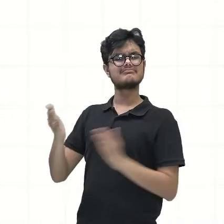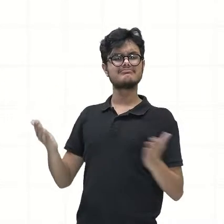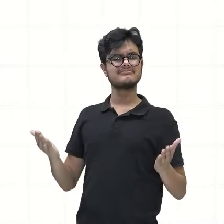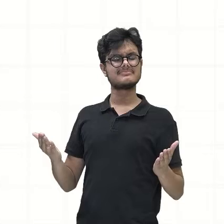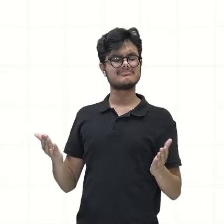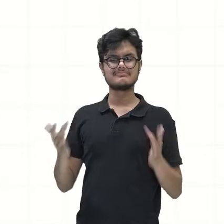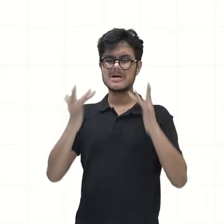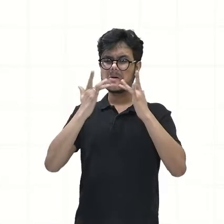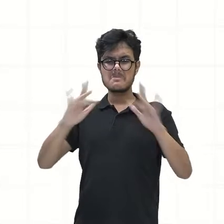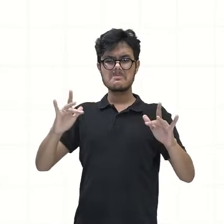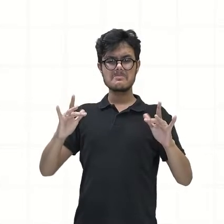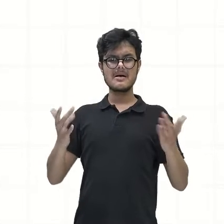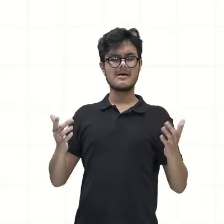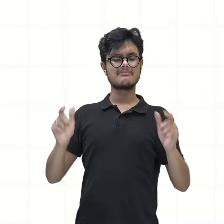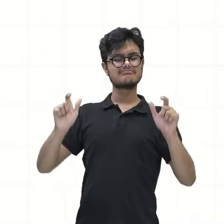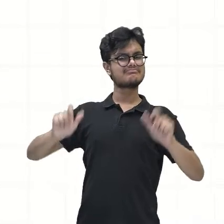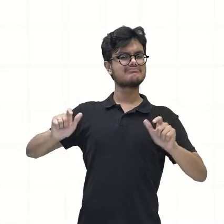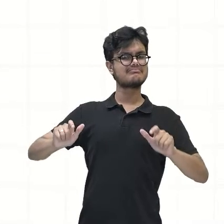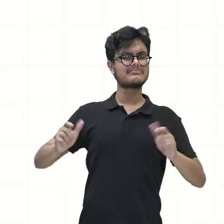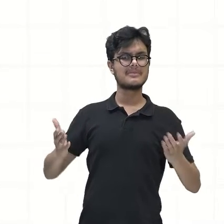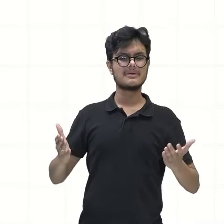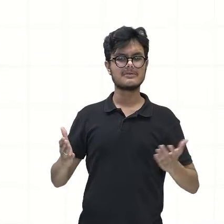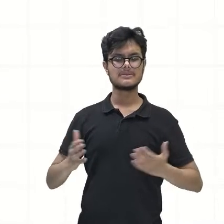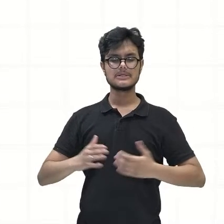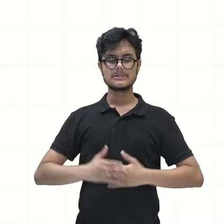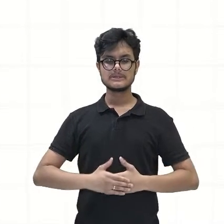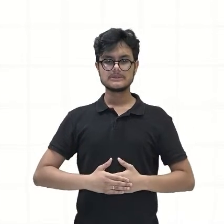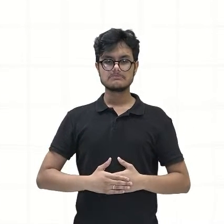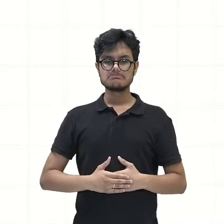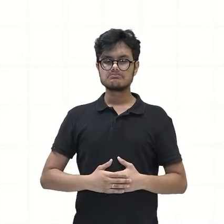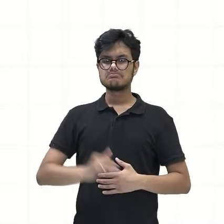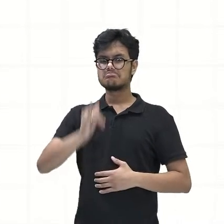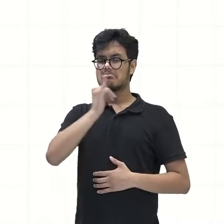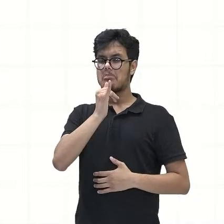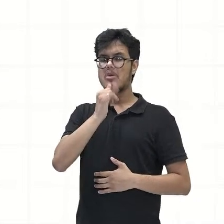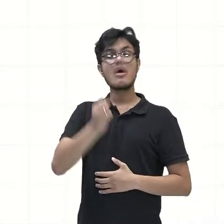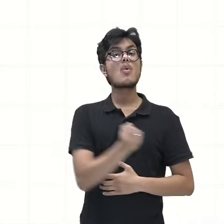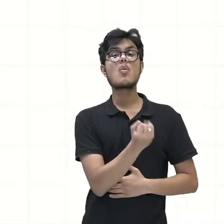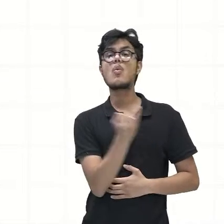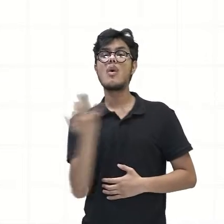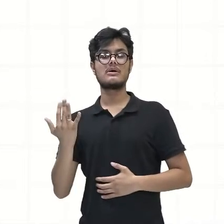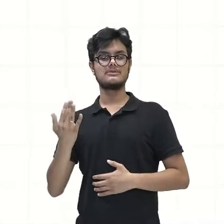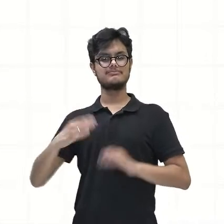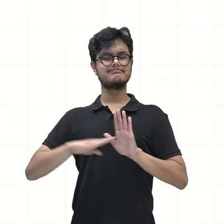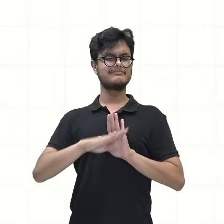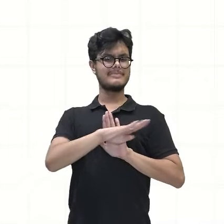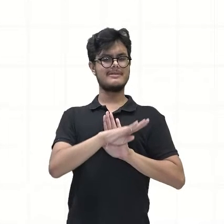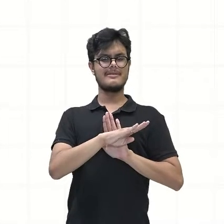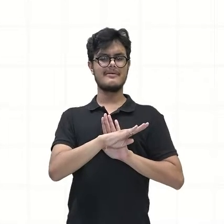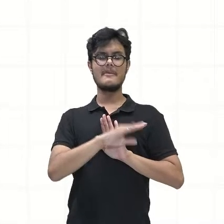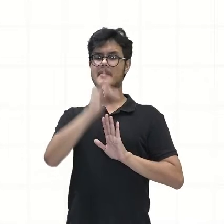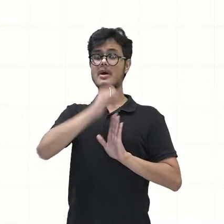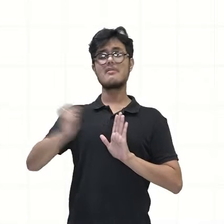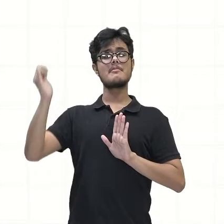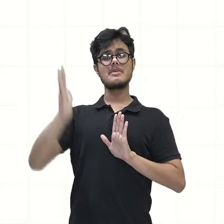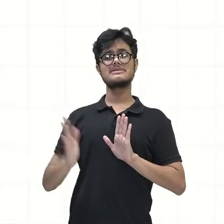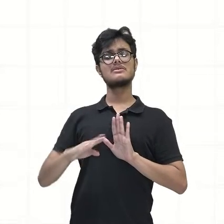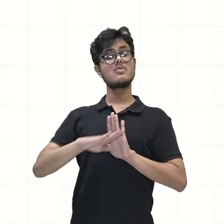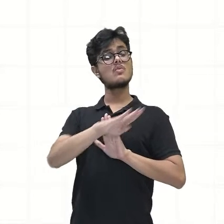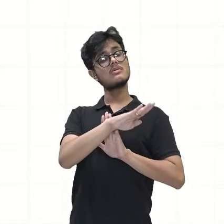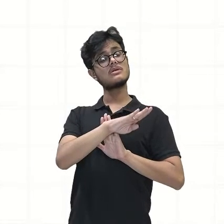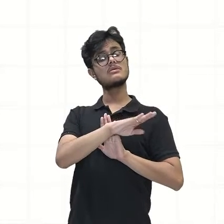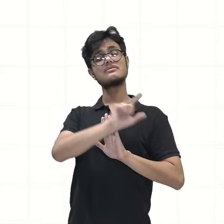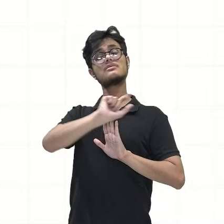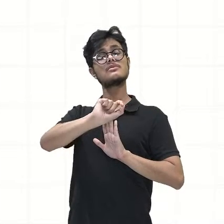país. Primeiro, eu não consigo dizer quanto que ele cresceu aqui, por exemplo, o Brasil, né? Eu não consigo dizer quanto